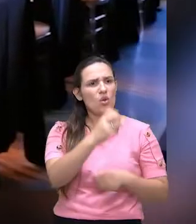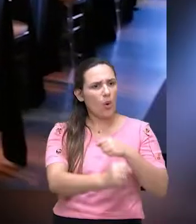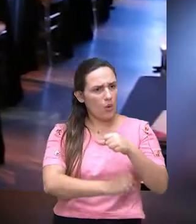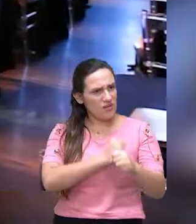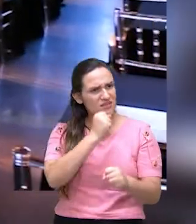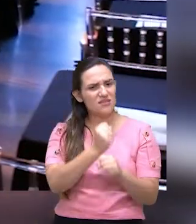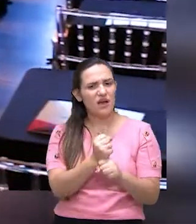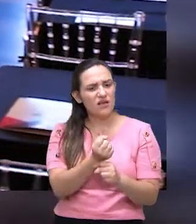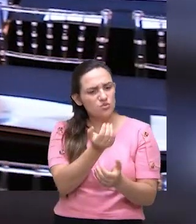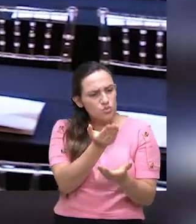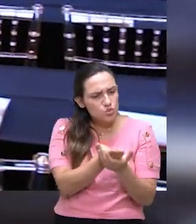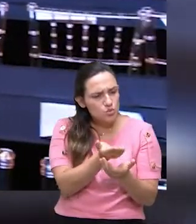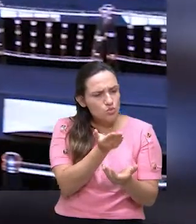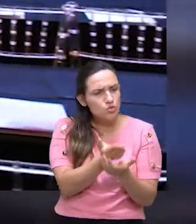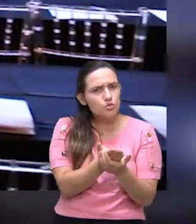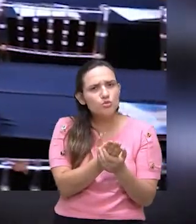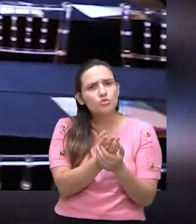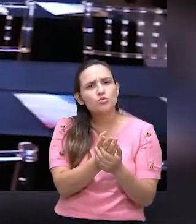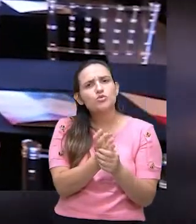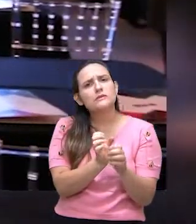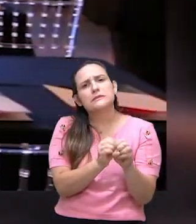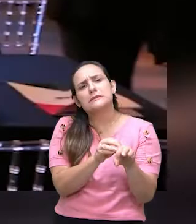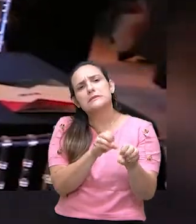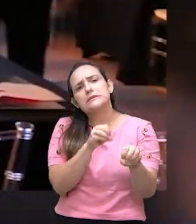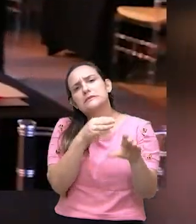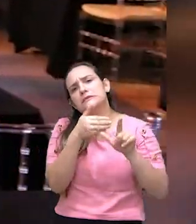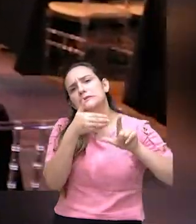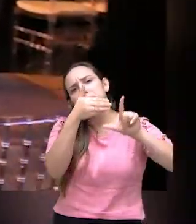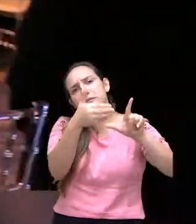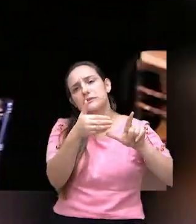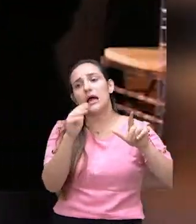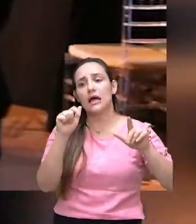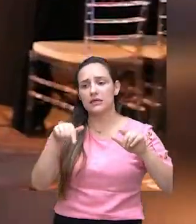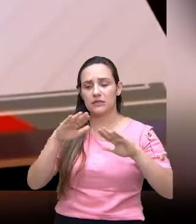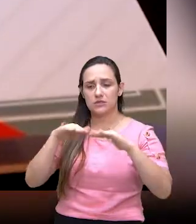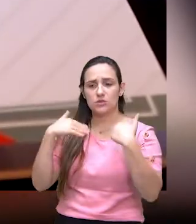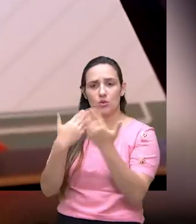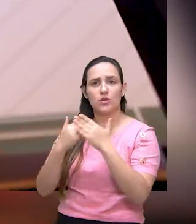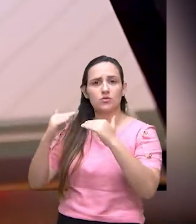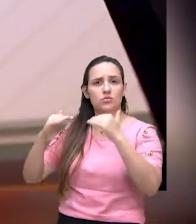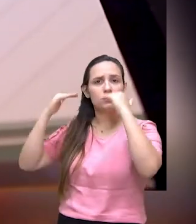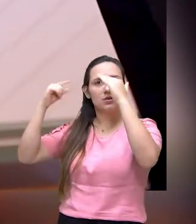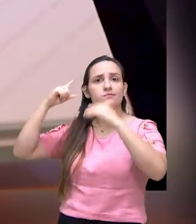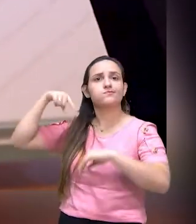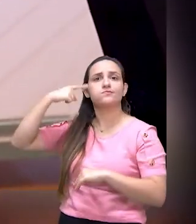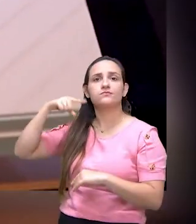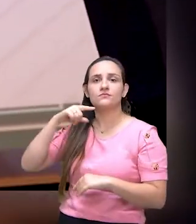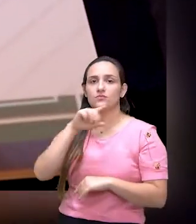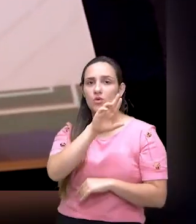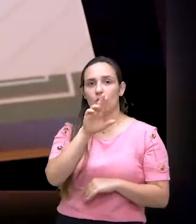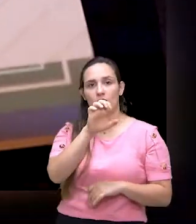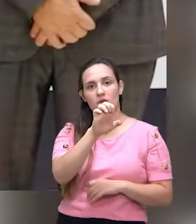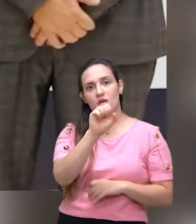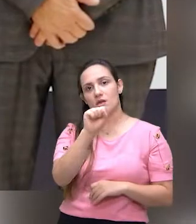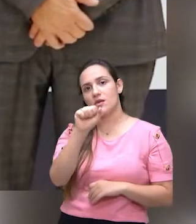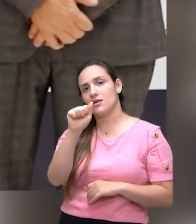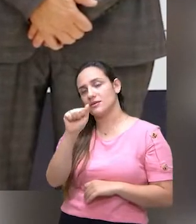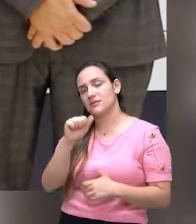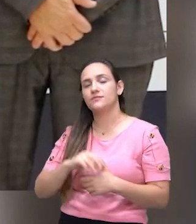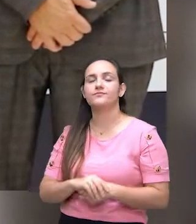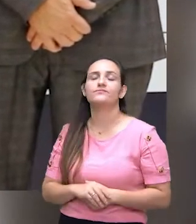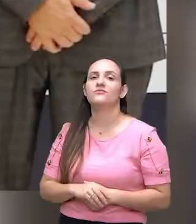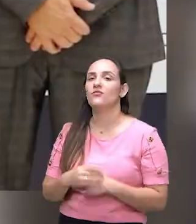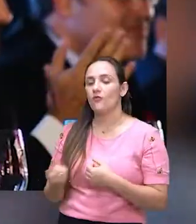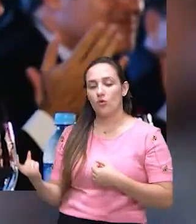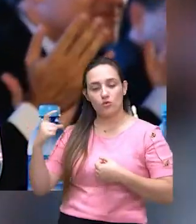após dois anos de aulas e atividades a distância a escola superior da advocacia de Mato Grosso do